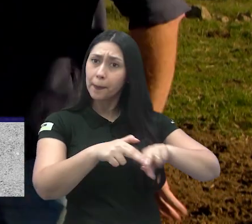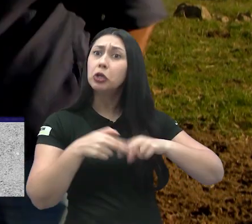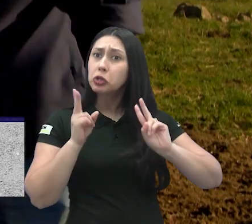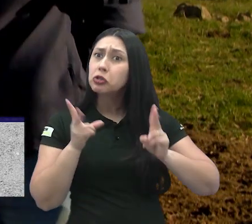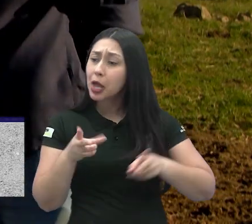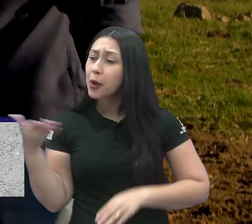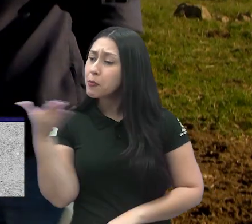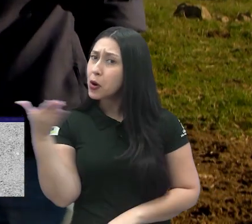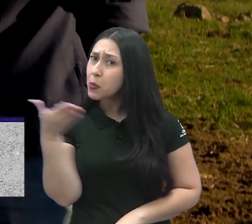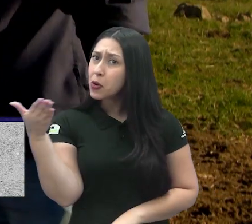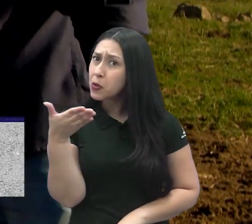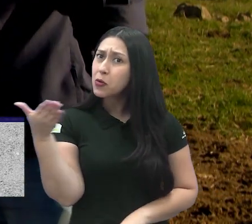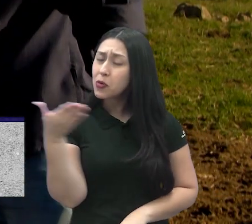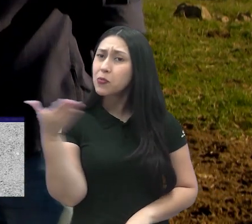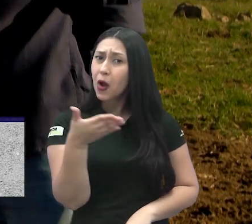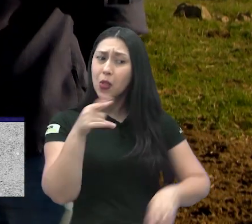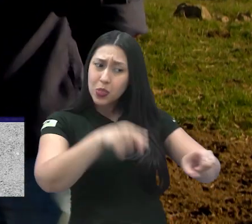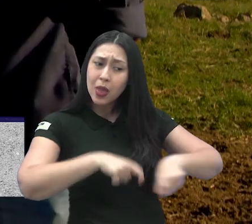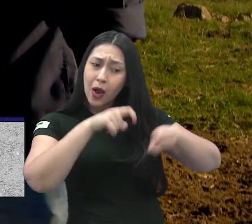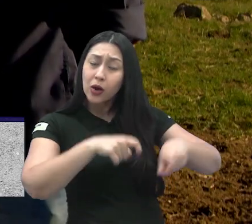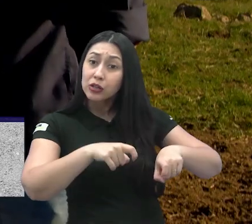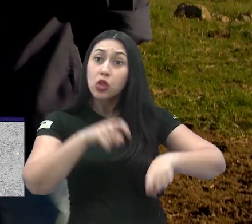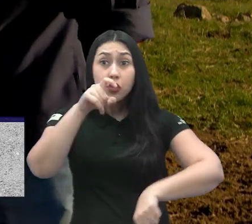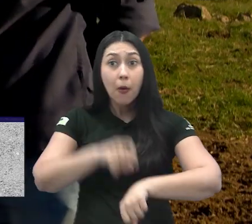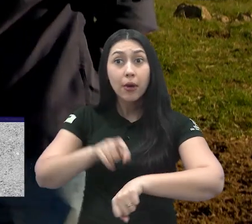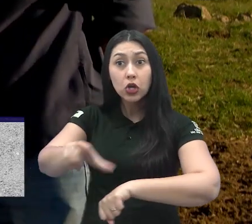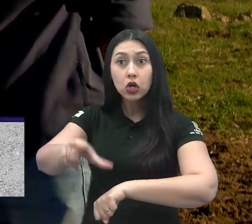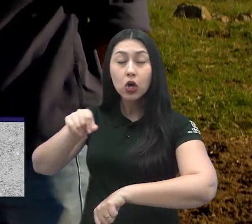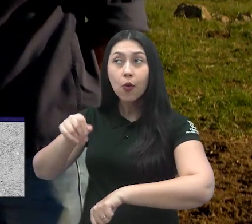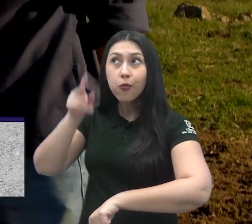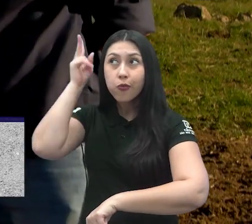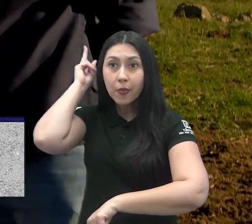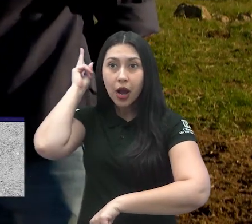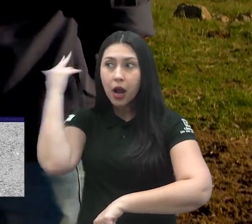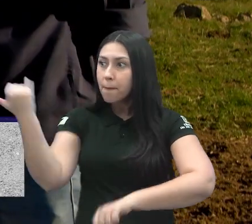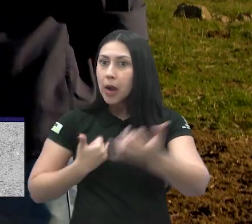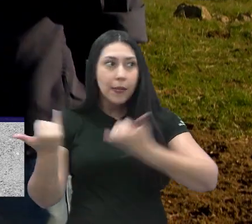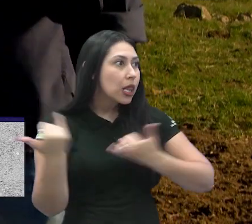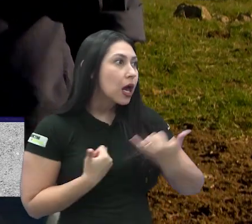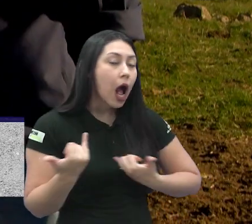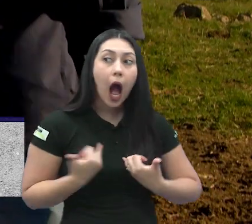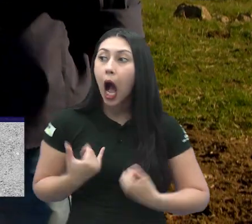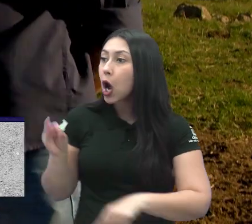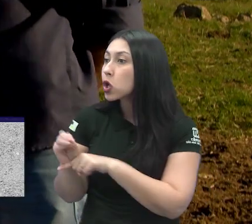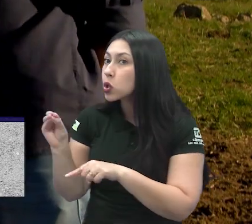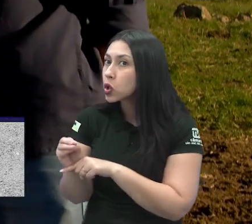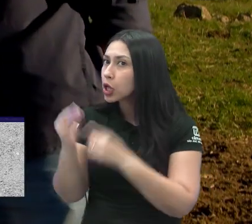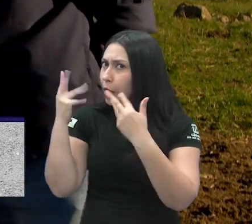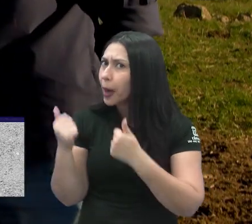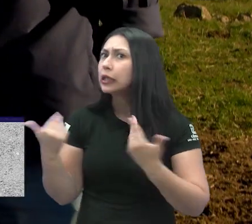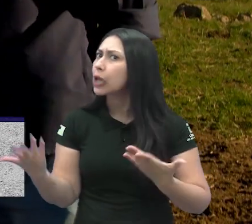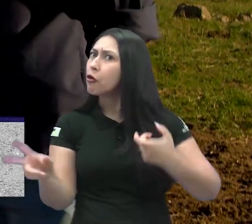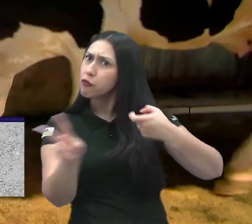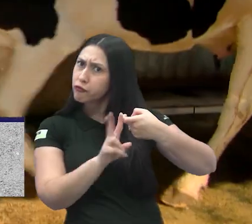ele me levava. Quando chegou na época de fazer vestibular, todo mundo fala, vai trabalhar com animal, vai trabalhar com medicina veterinária